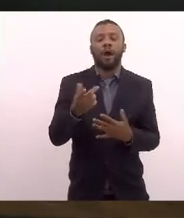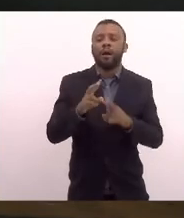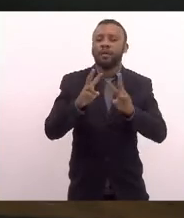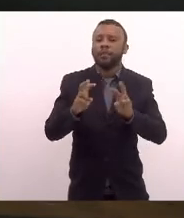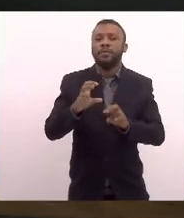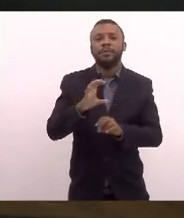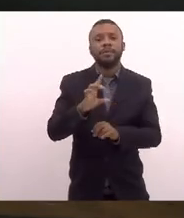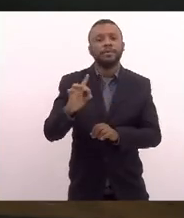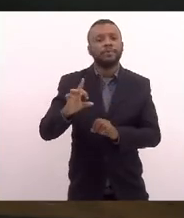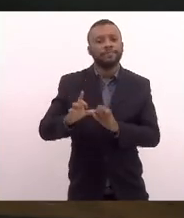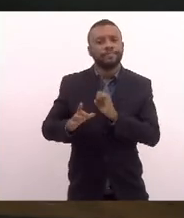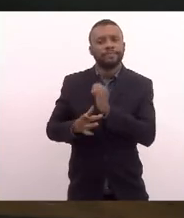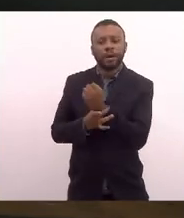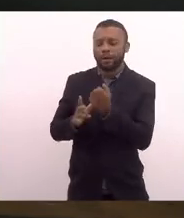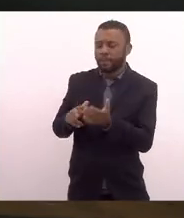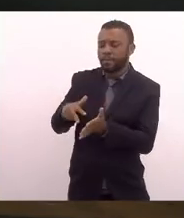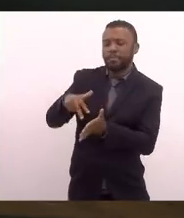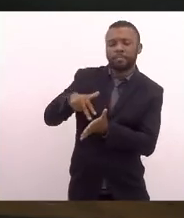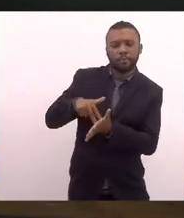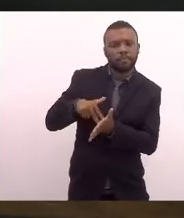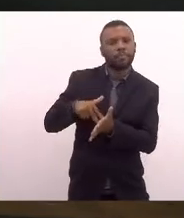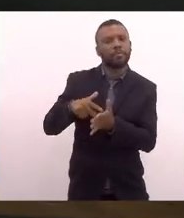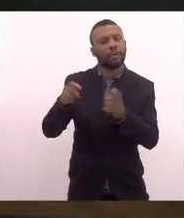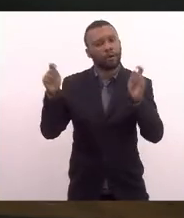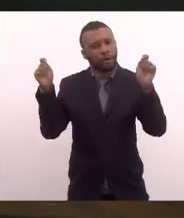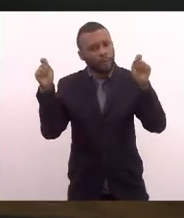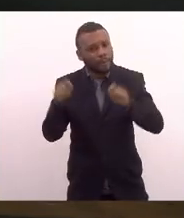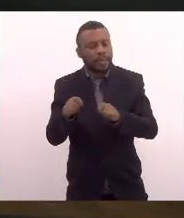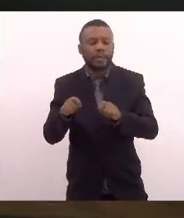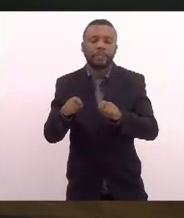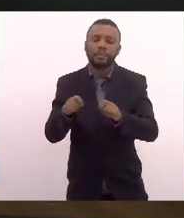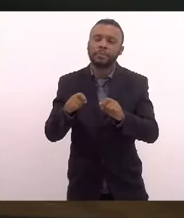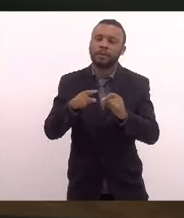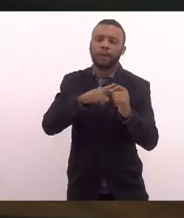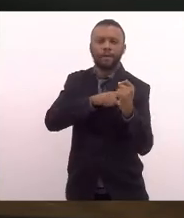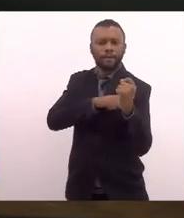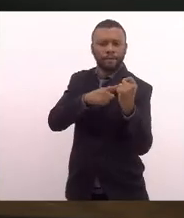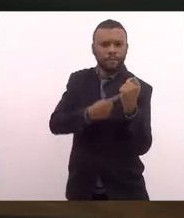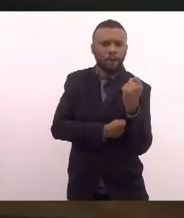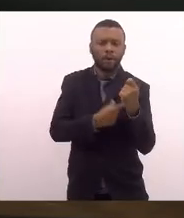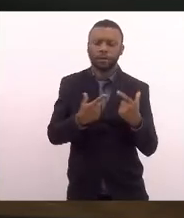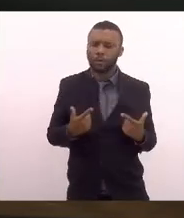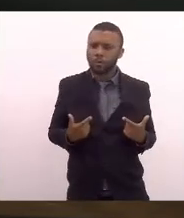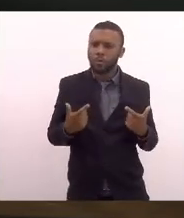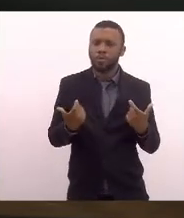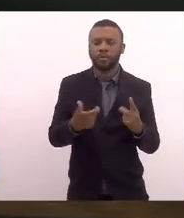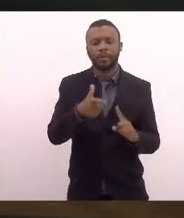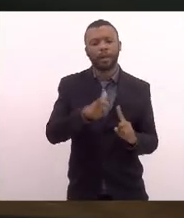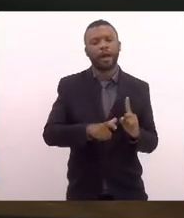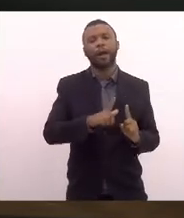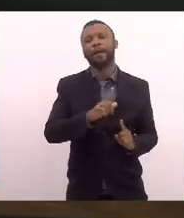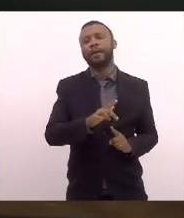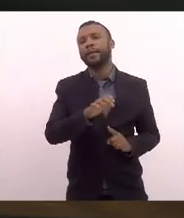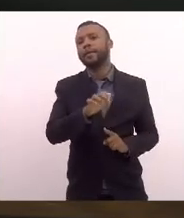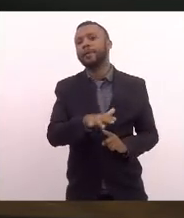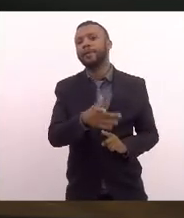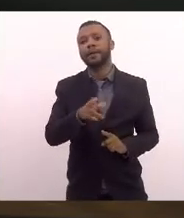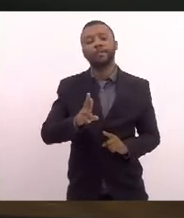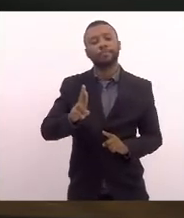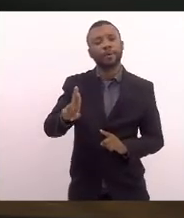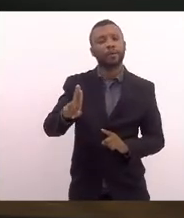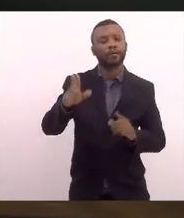firme, competente e aguerrida da Lília à frente do Fórum Nacional